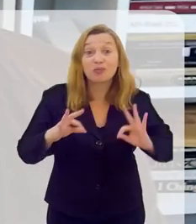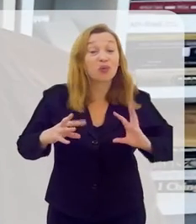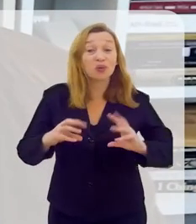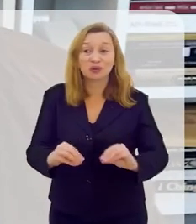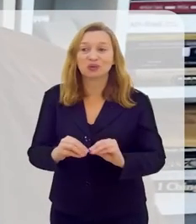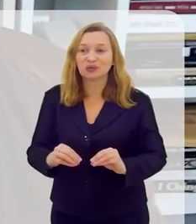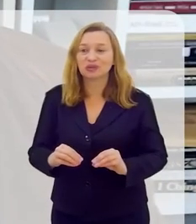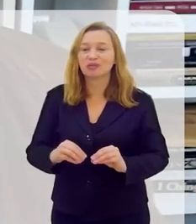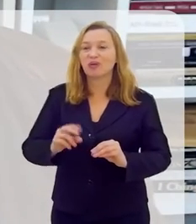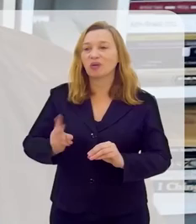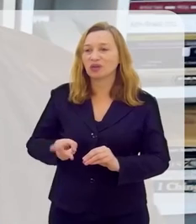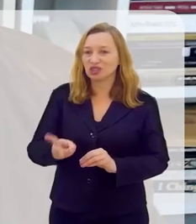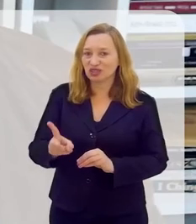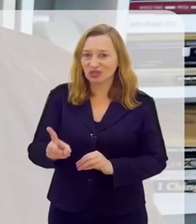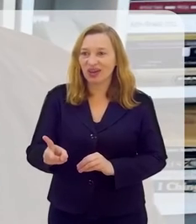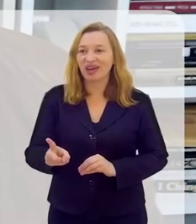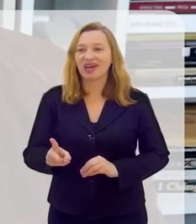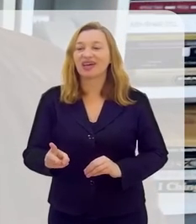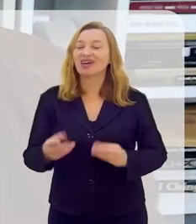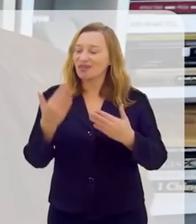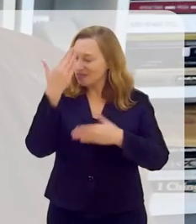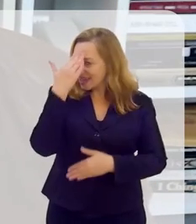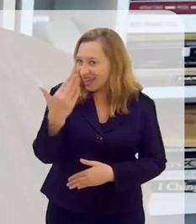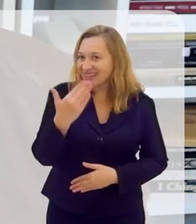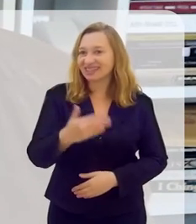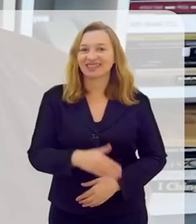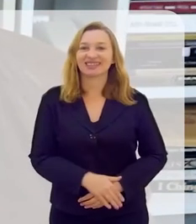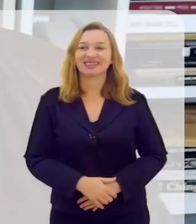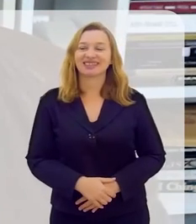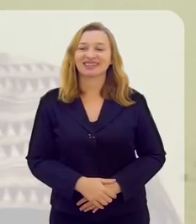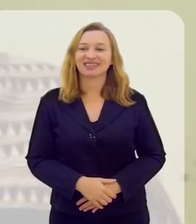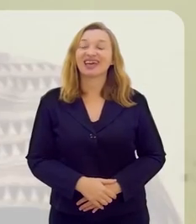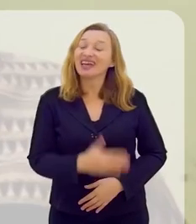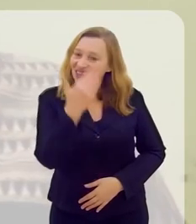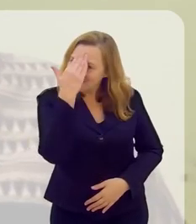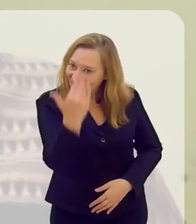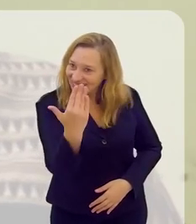você por manter acesa a chama. Muito obrigado.